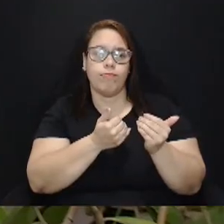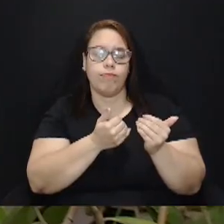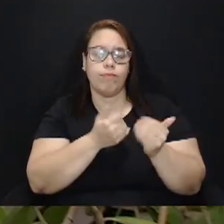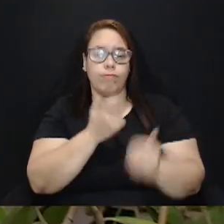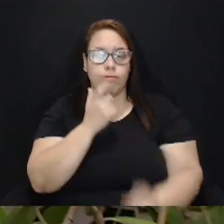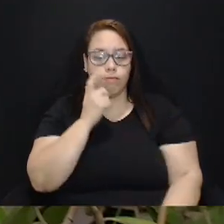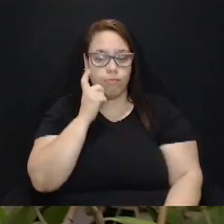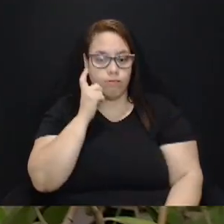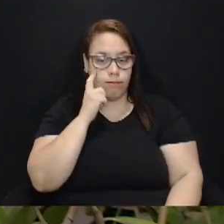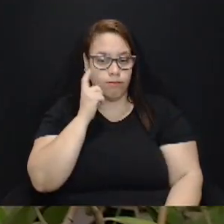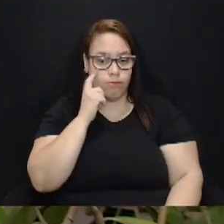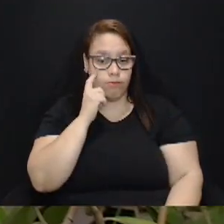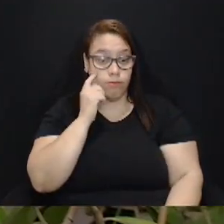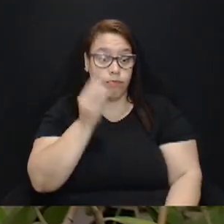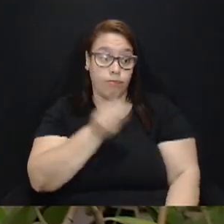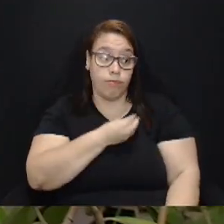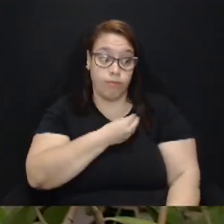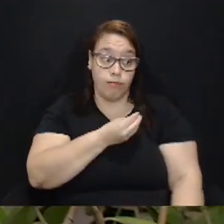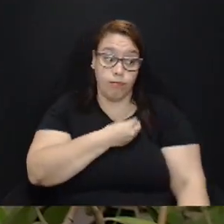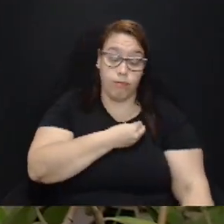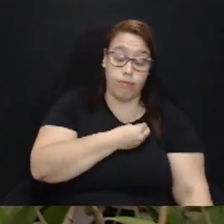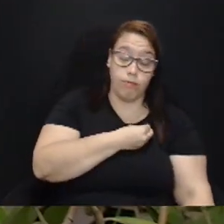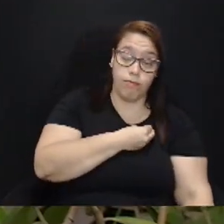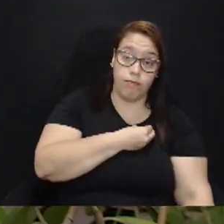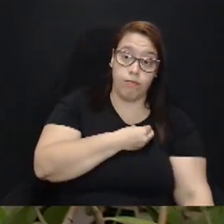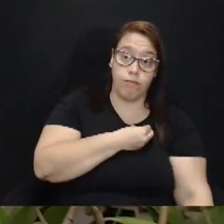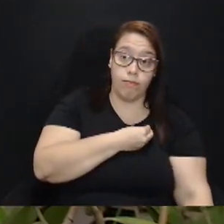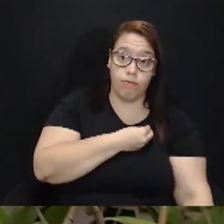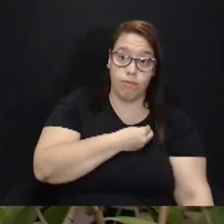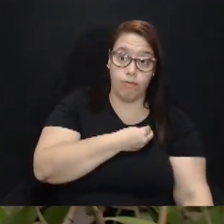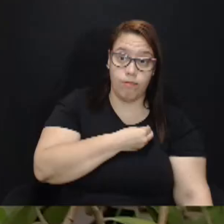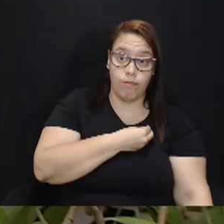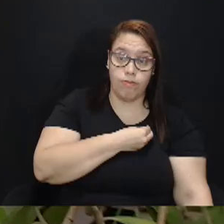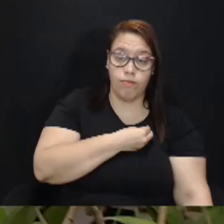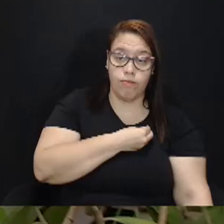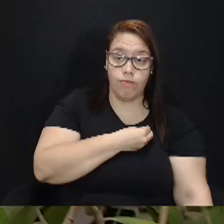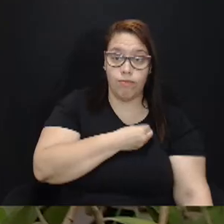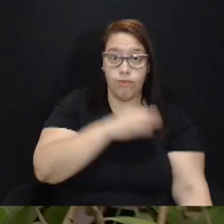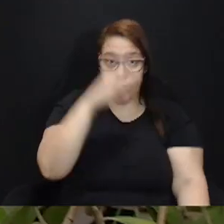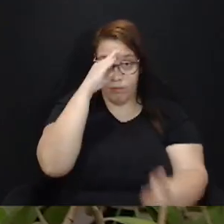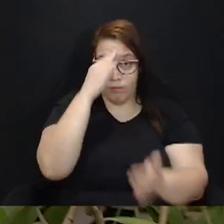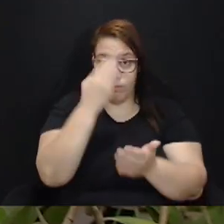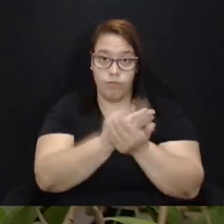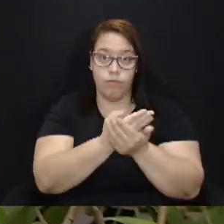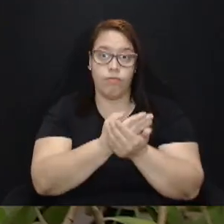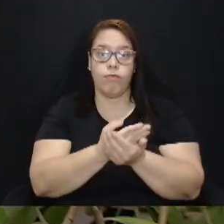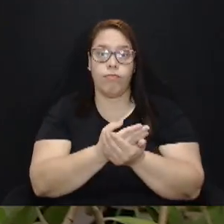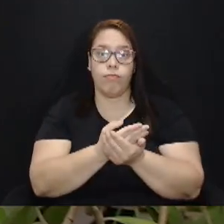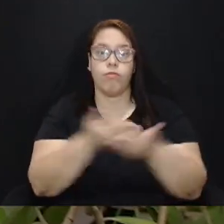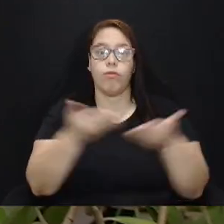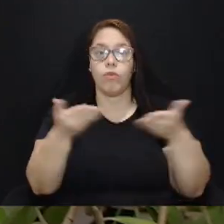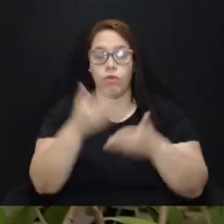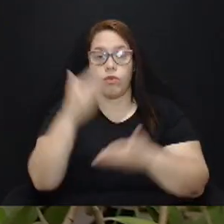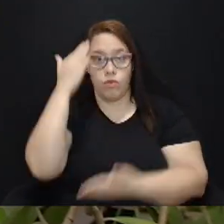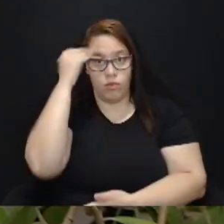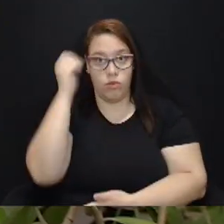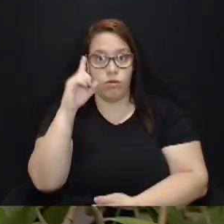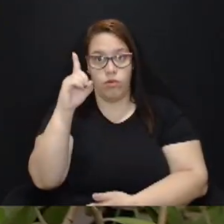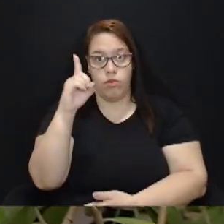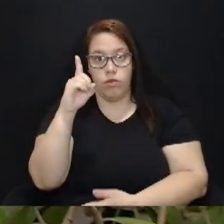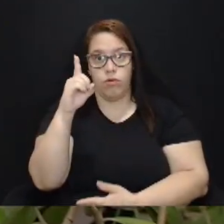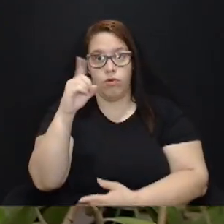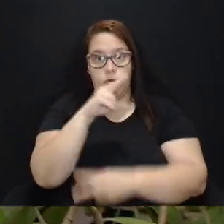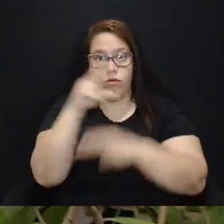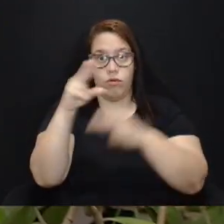consequências da vida, né? A gente acredita que... E hoje a gente sabe que Deus nos presenteou a Thaís por